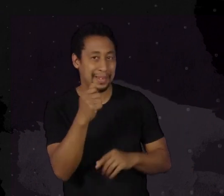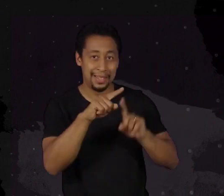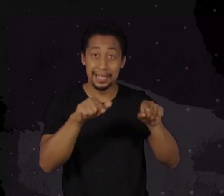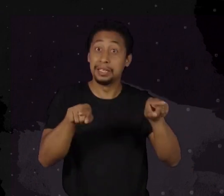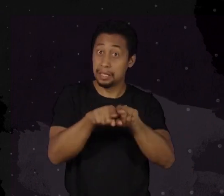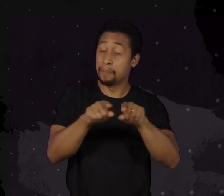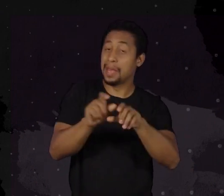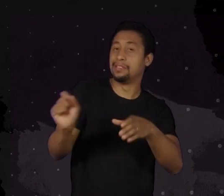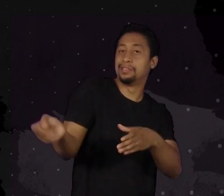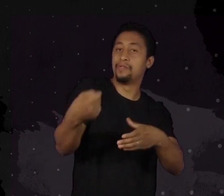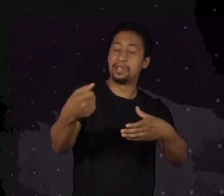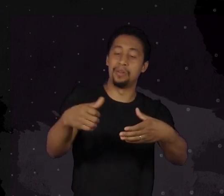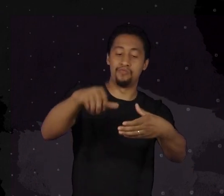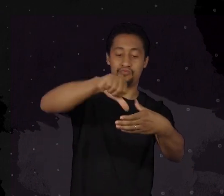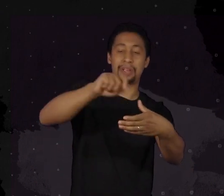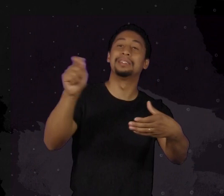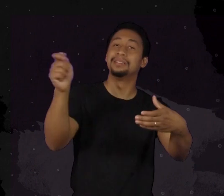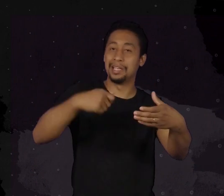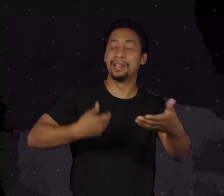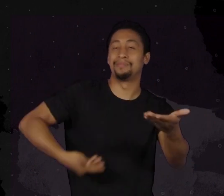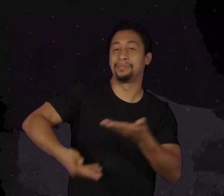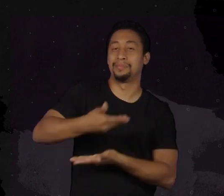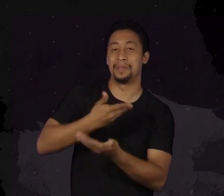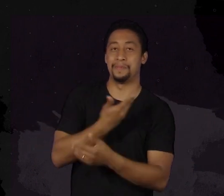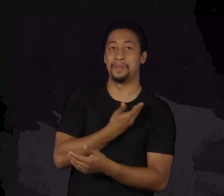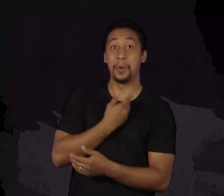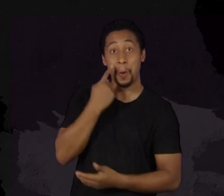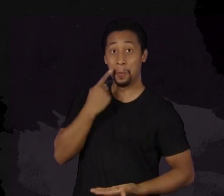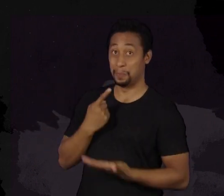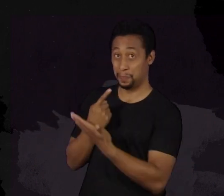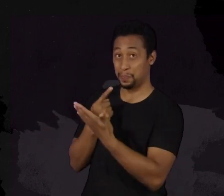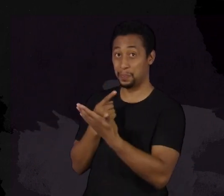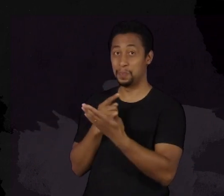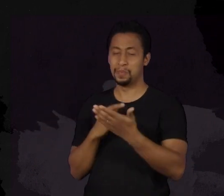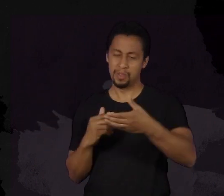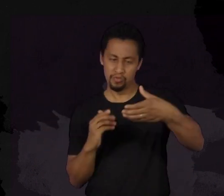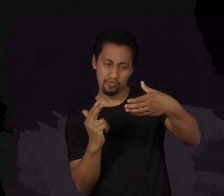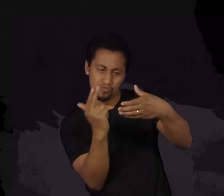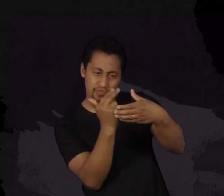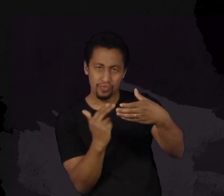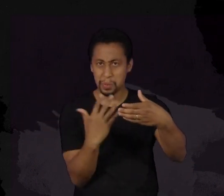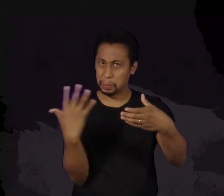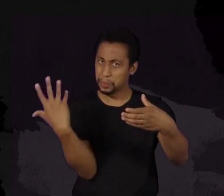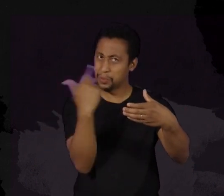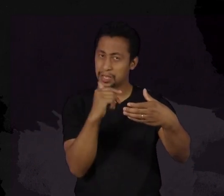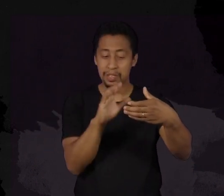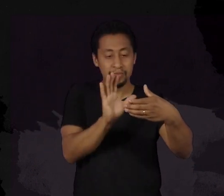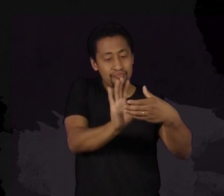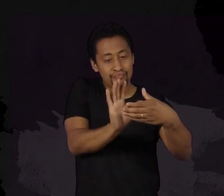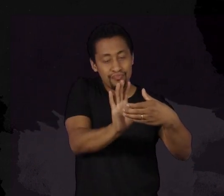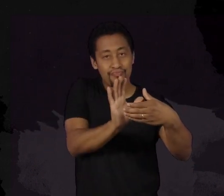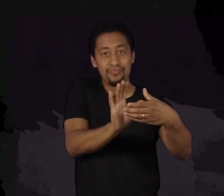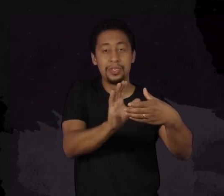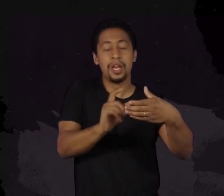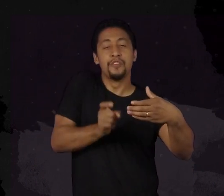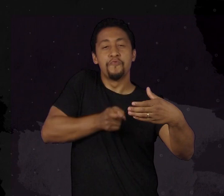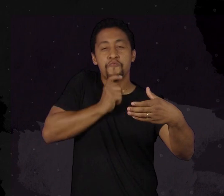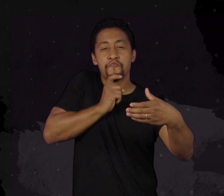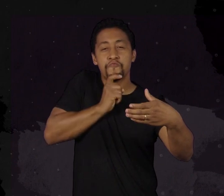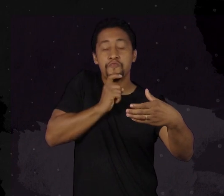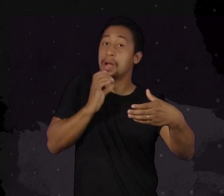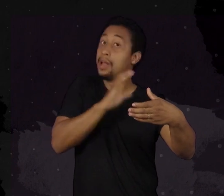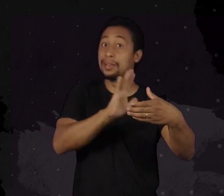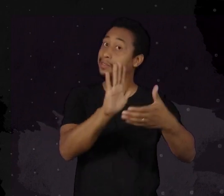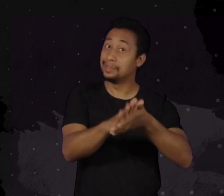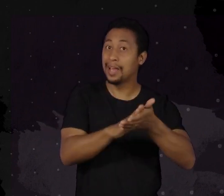velha cerveja com os amigos. Ele tem um design maravilhoso que não permite que a cerveja esquente, além de ser